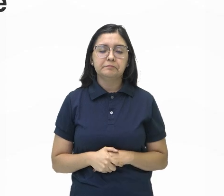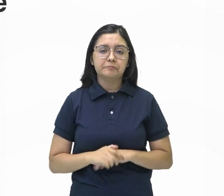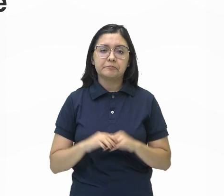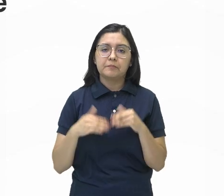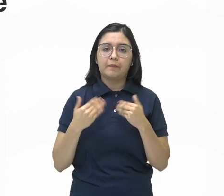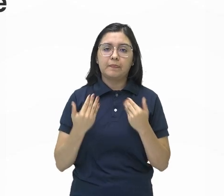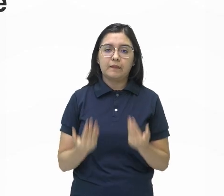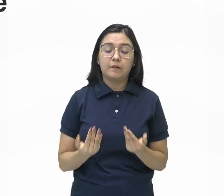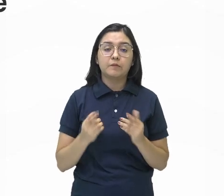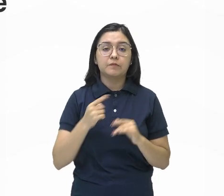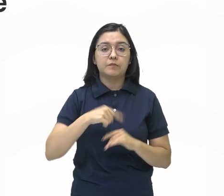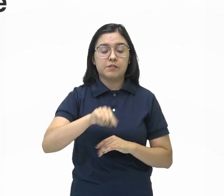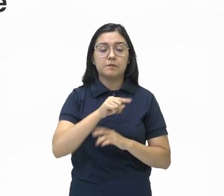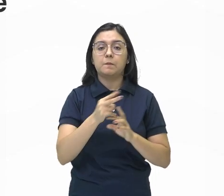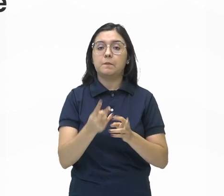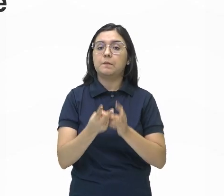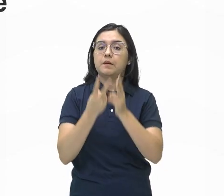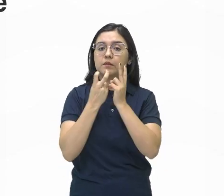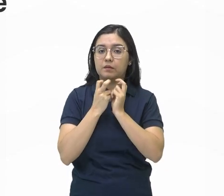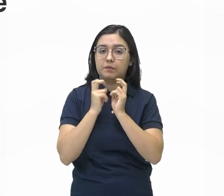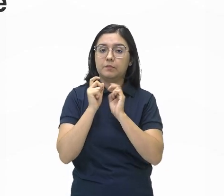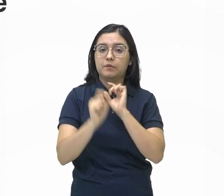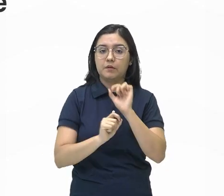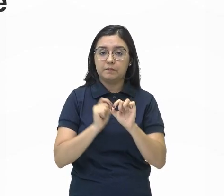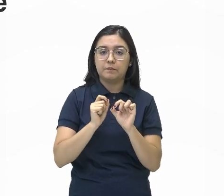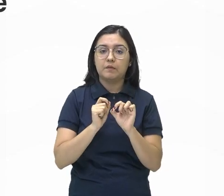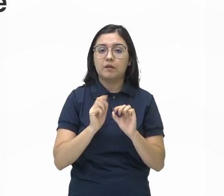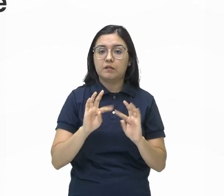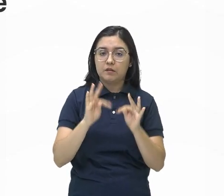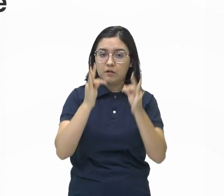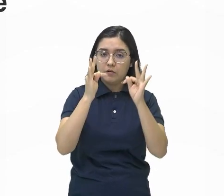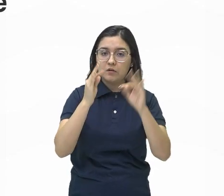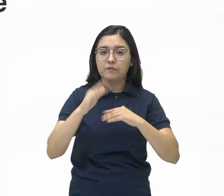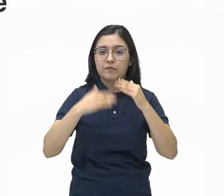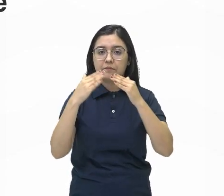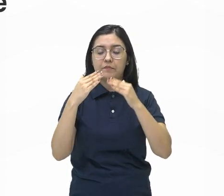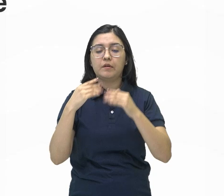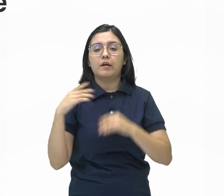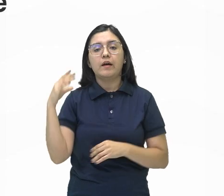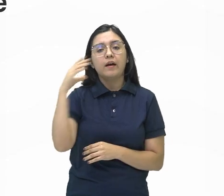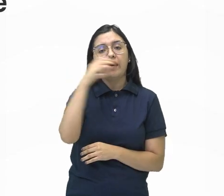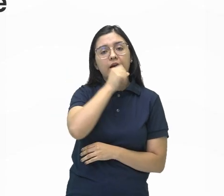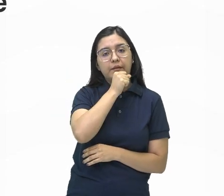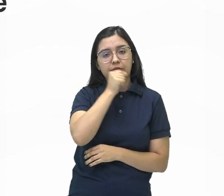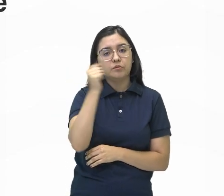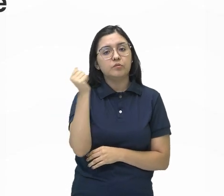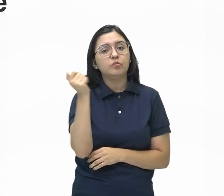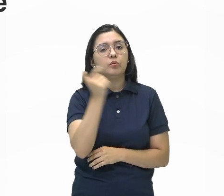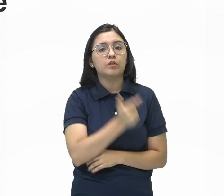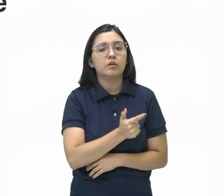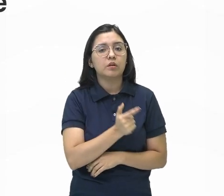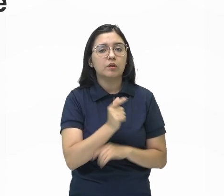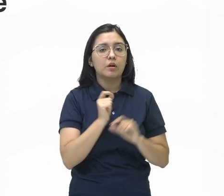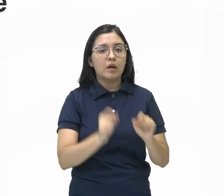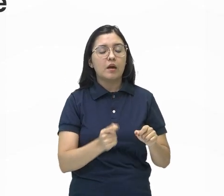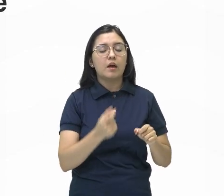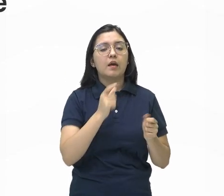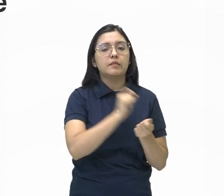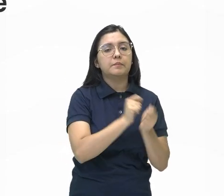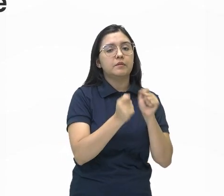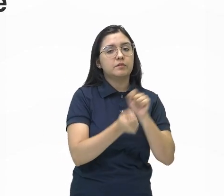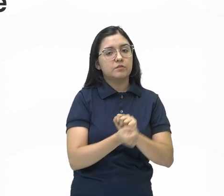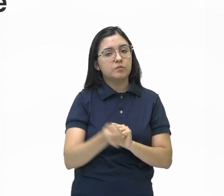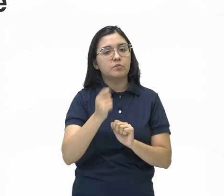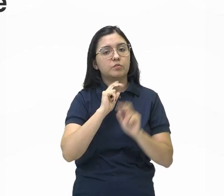Então, você percebe que o avanço ele é muito mais rápido do que a própria adaptação do homem para o